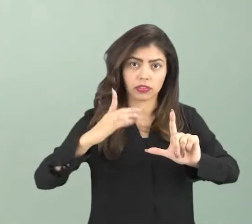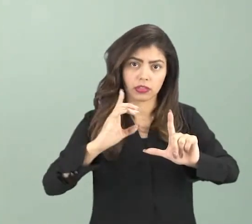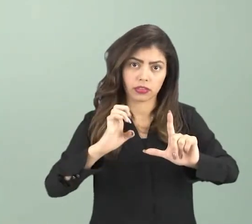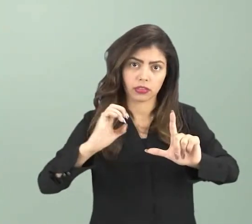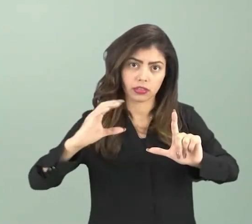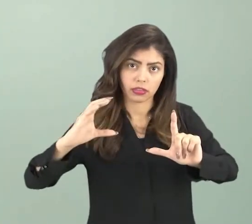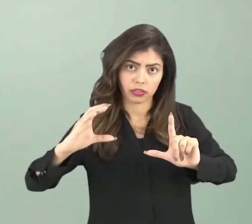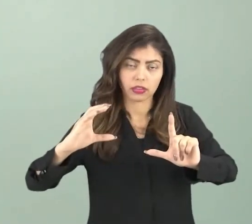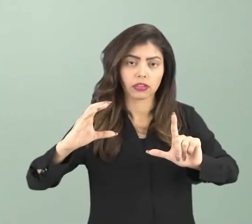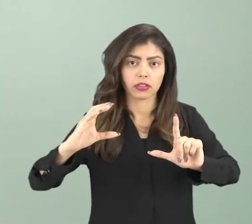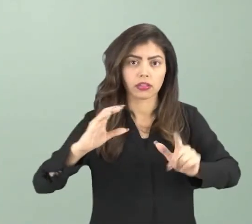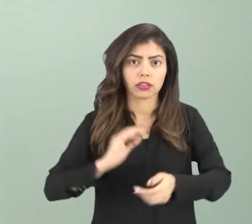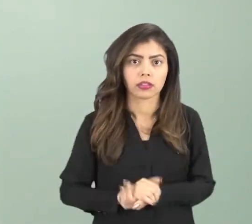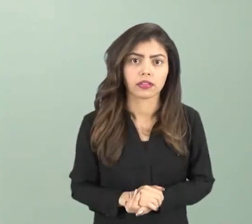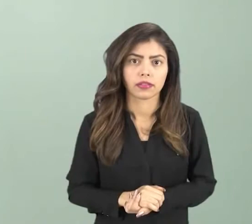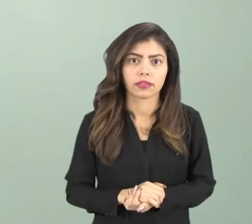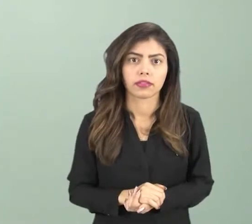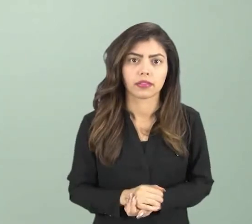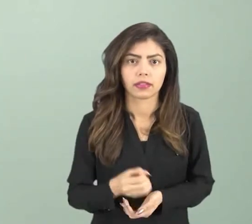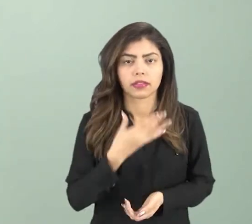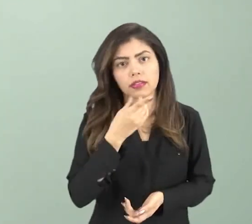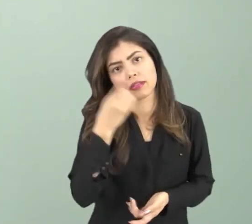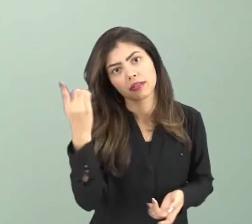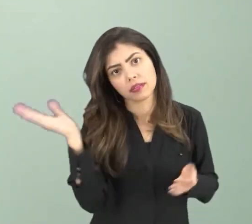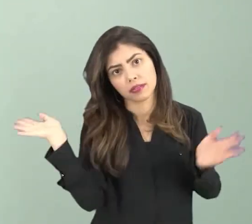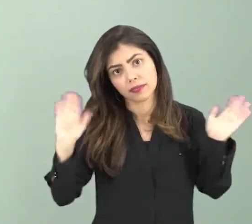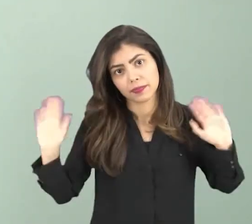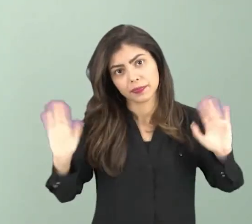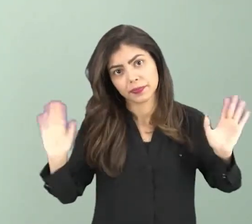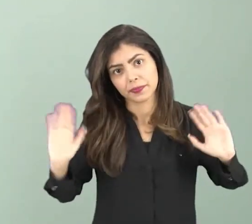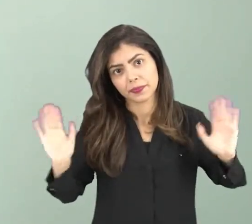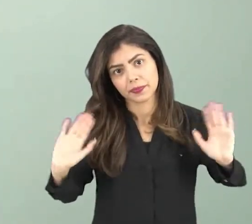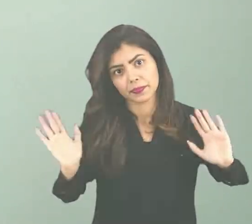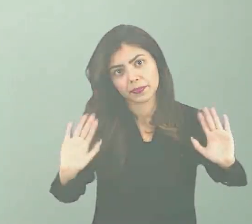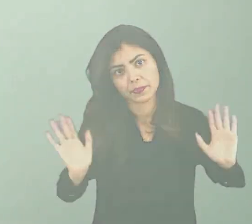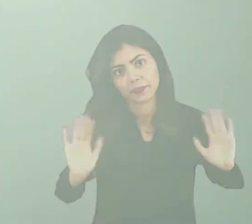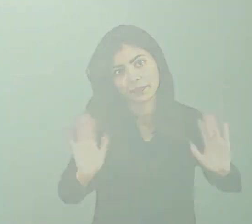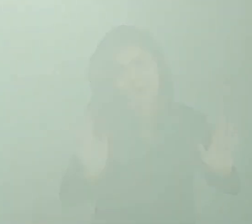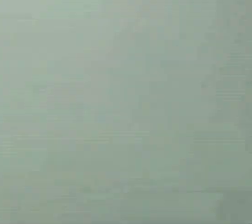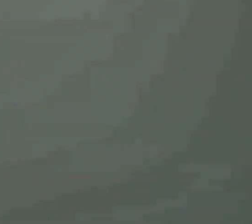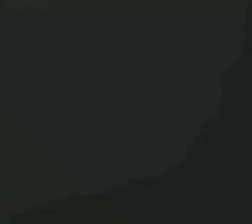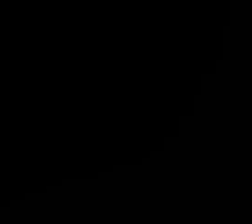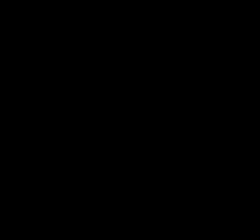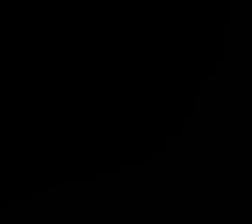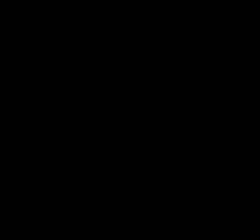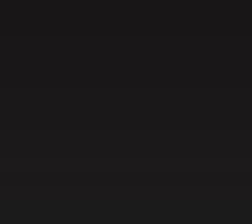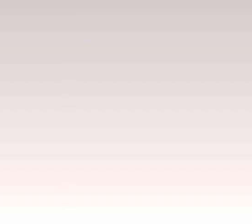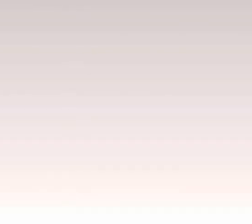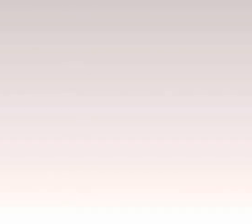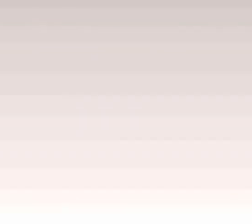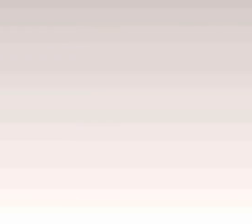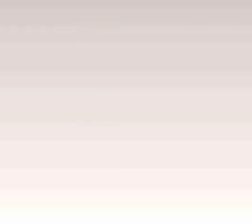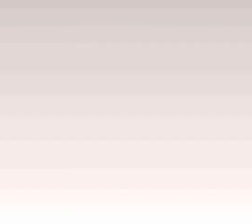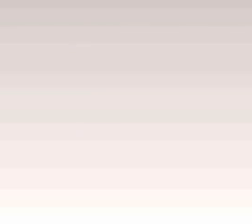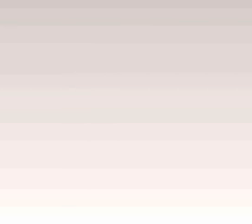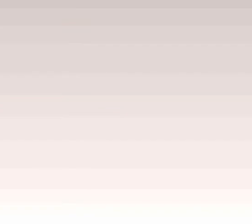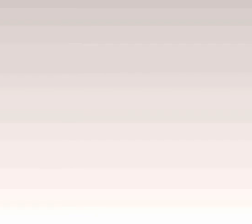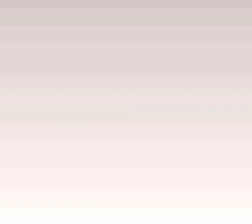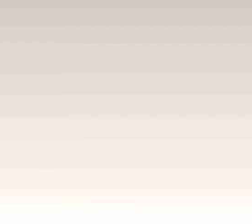o educ.acre. No mais, bom dia e até mais. Tchau!